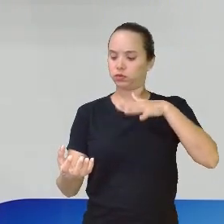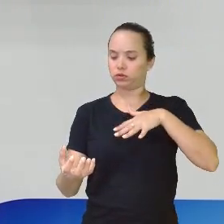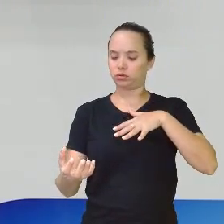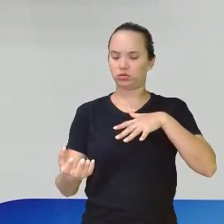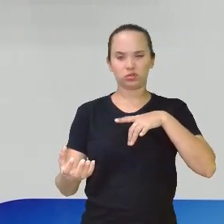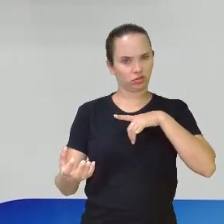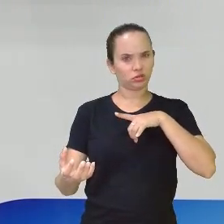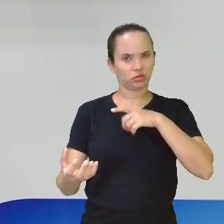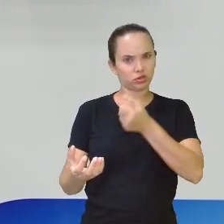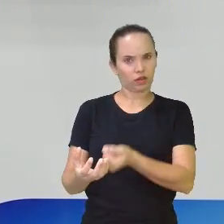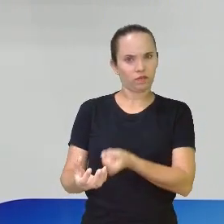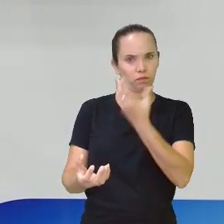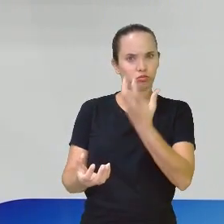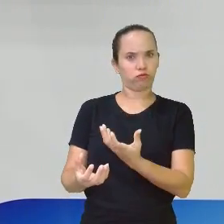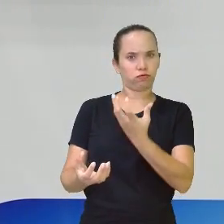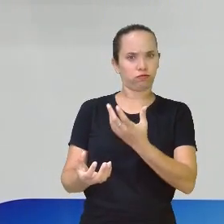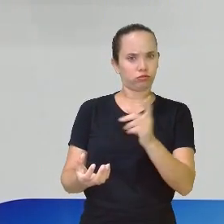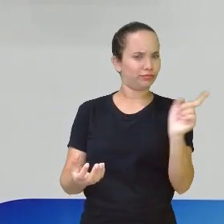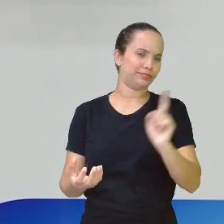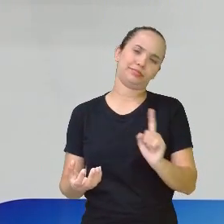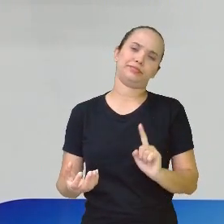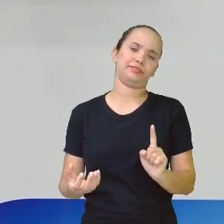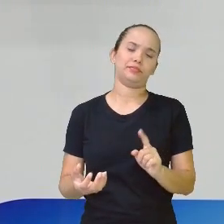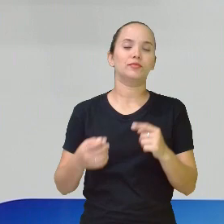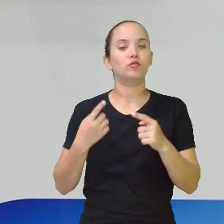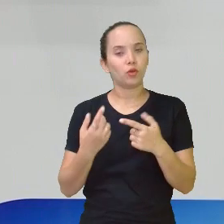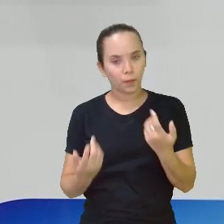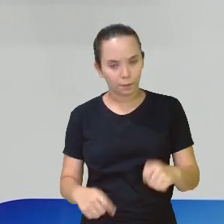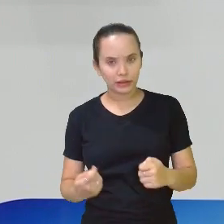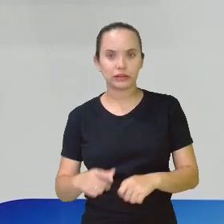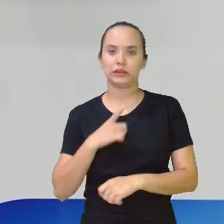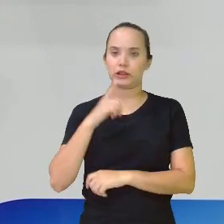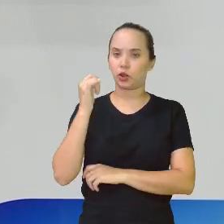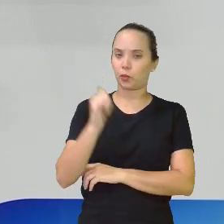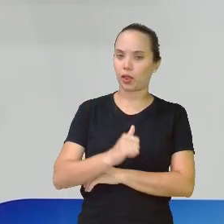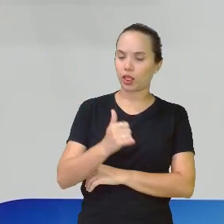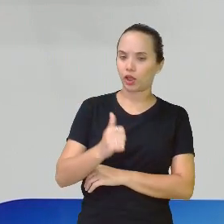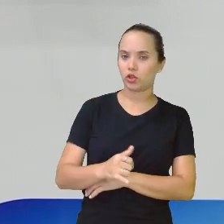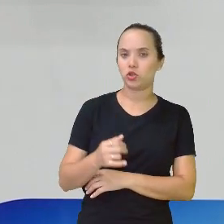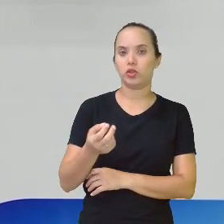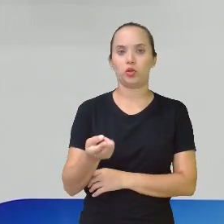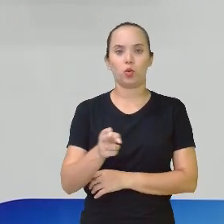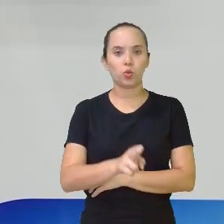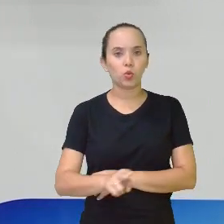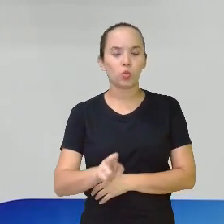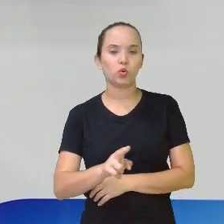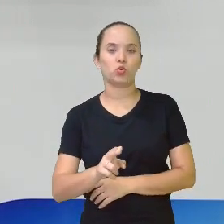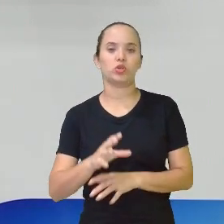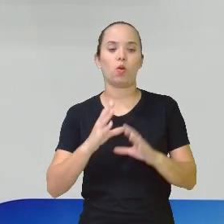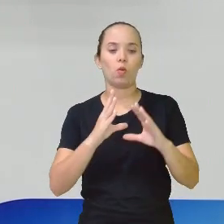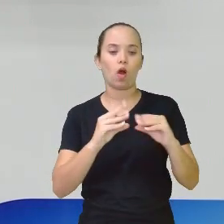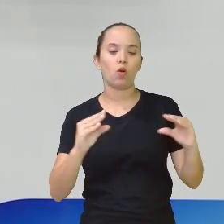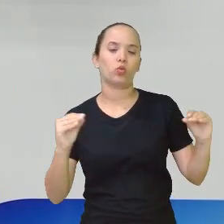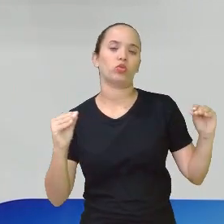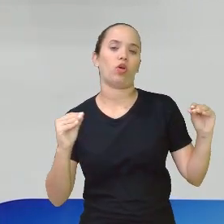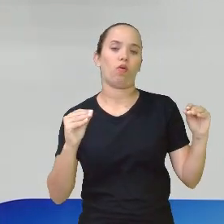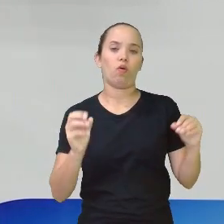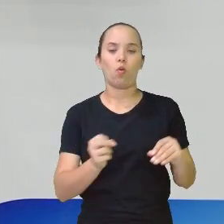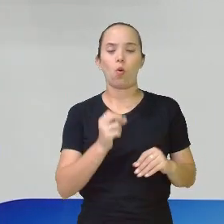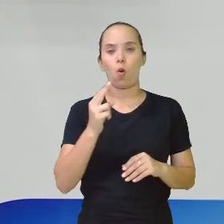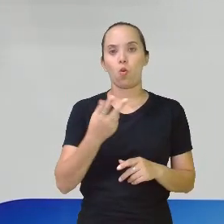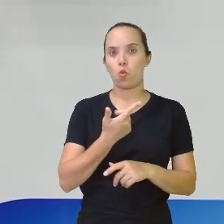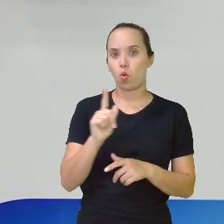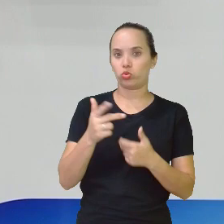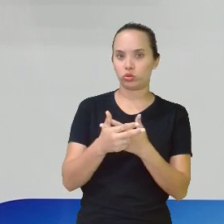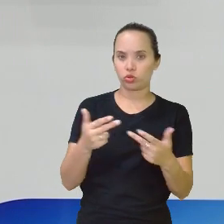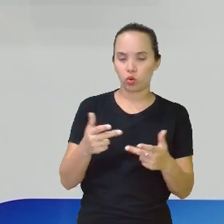de energia. Então, geralmente, as pessoas colocam ali um algodão com outro combustível junto, um combustível líquido,